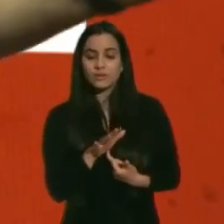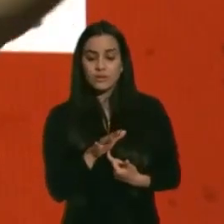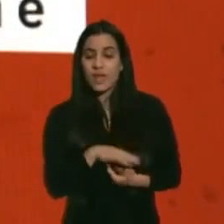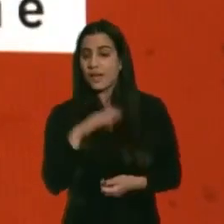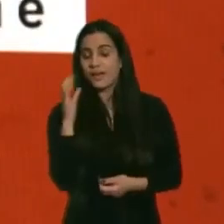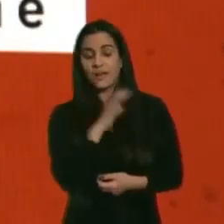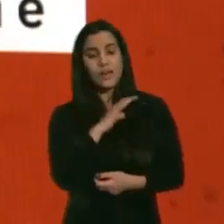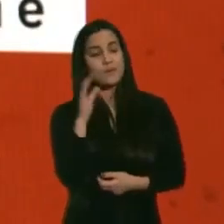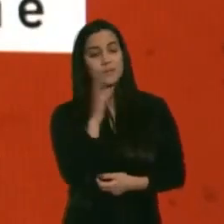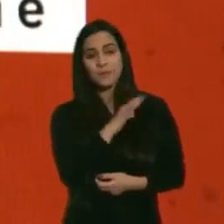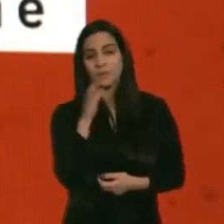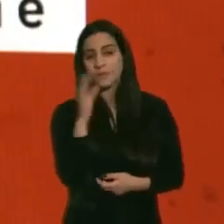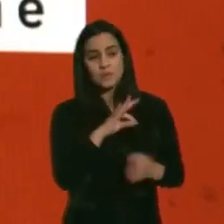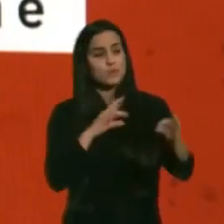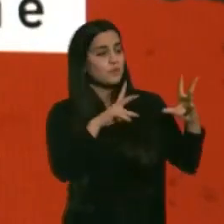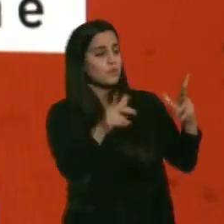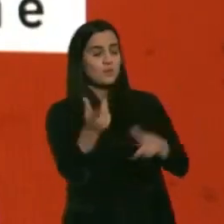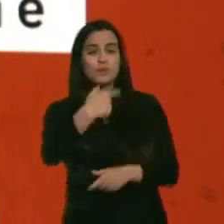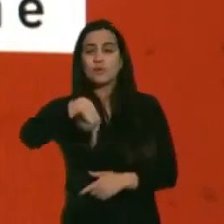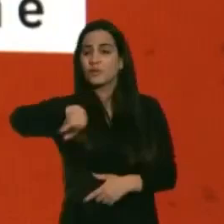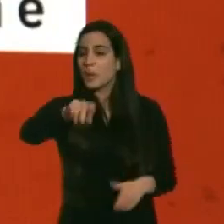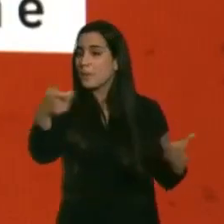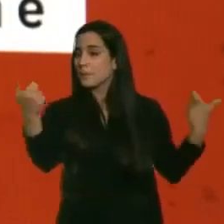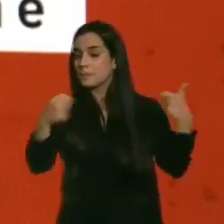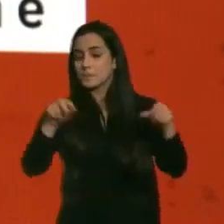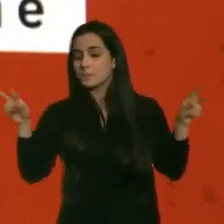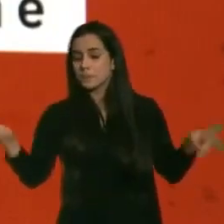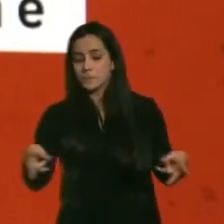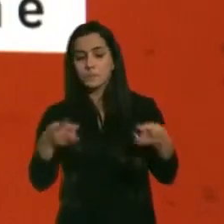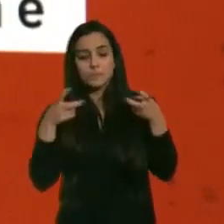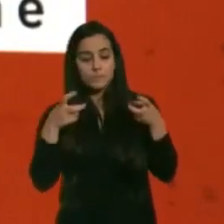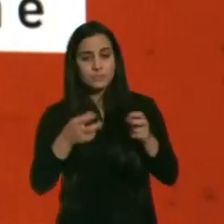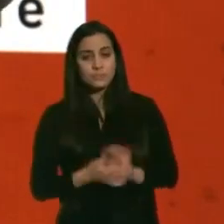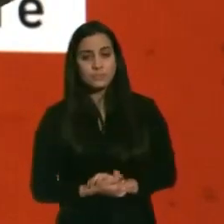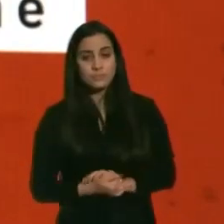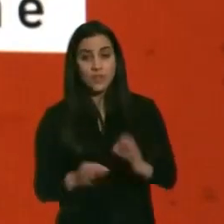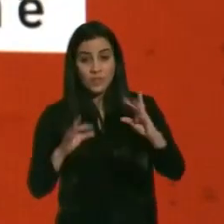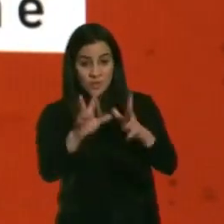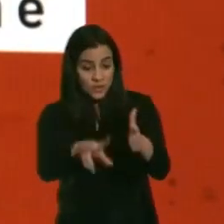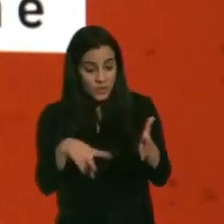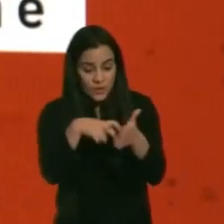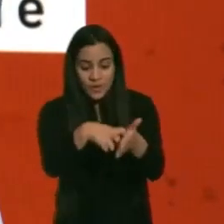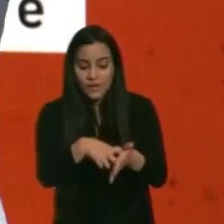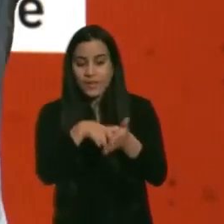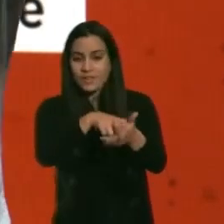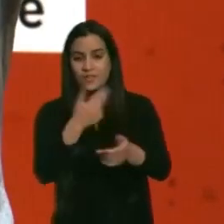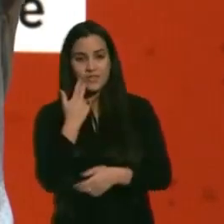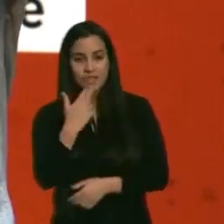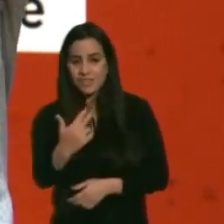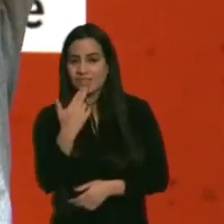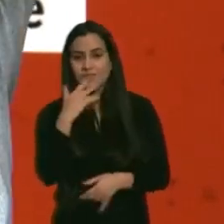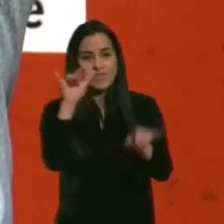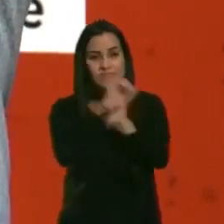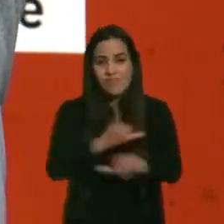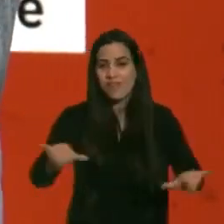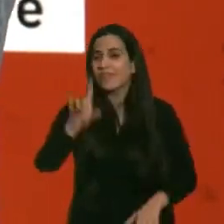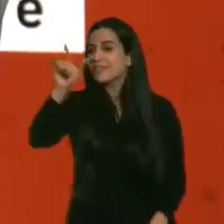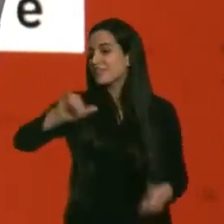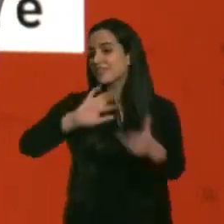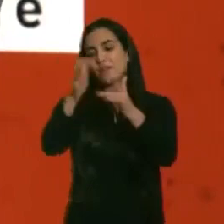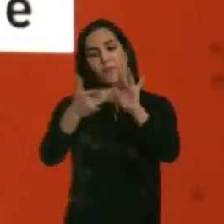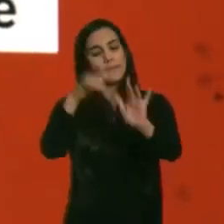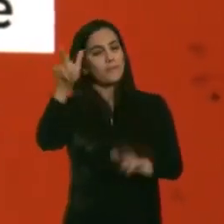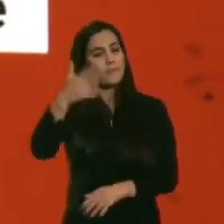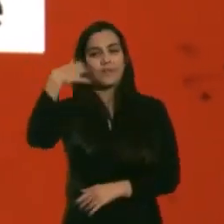de olhos, todos verão. Todos verão. Todo joelho se dobrará, toda língua confessará: Ele é o